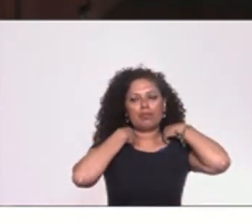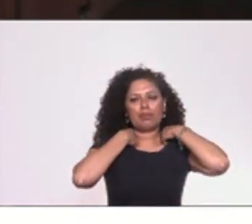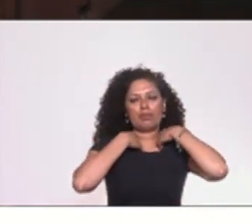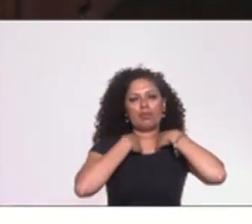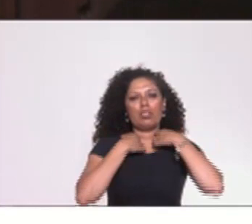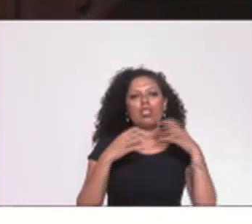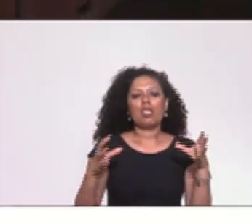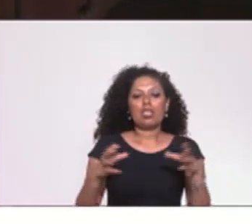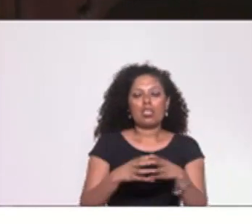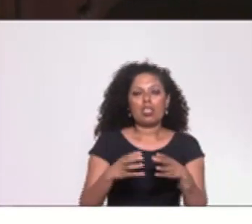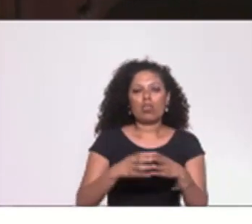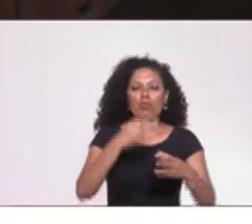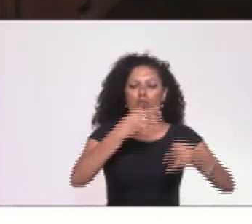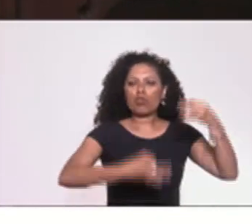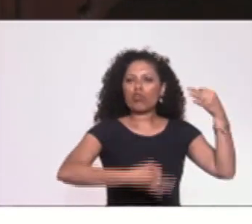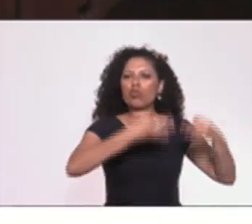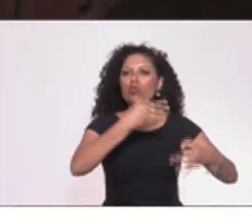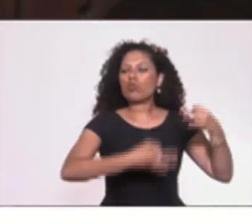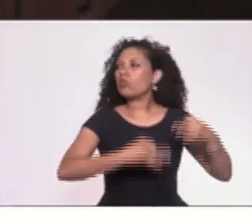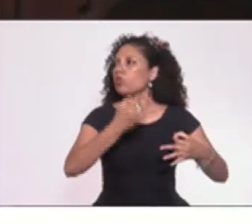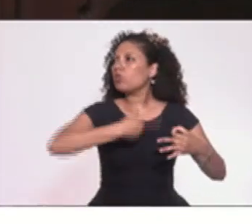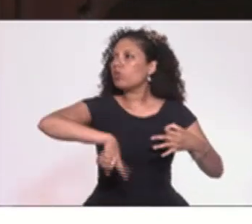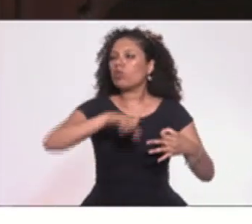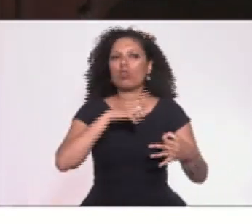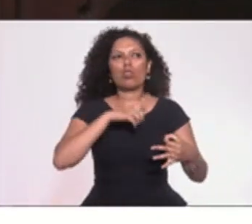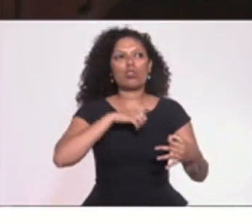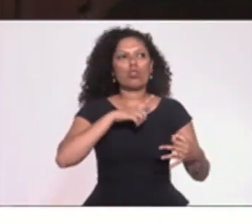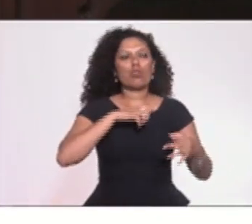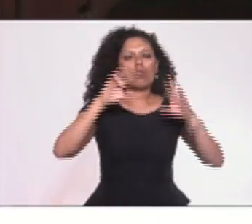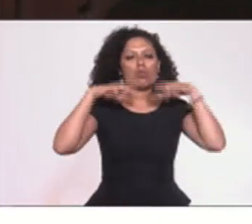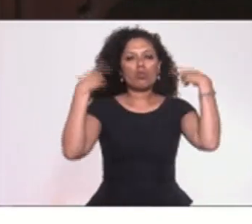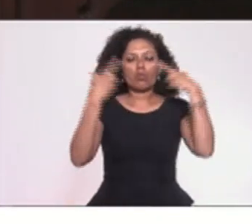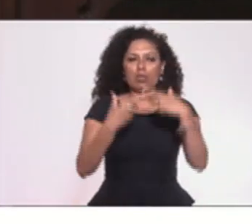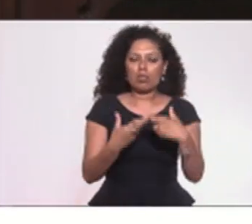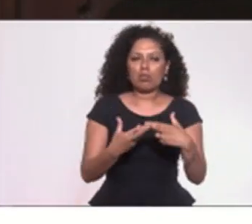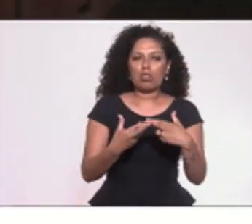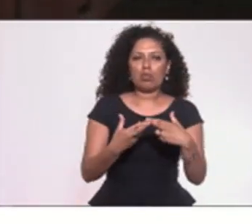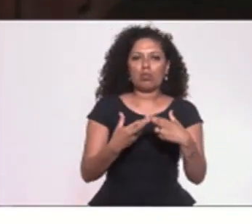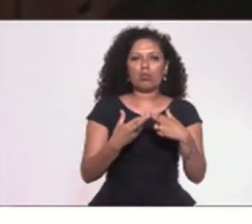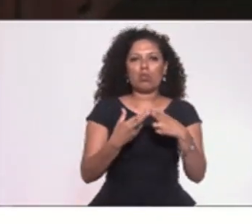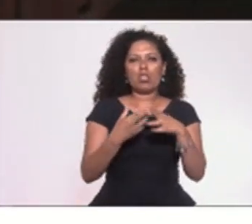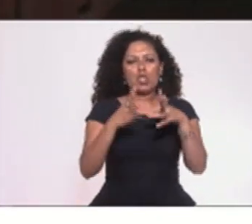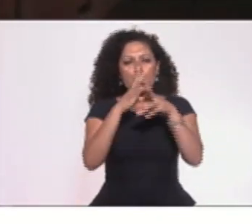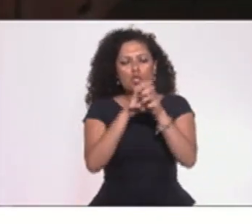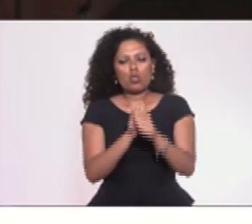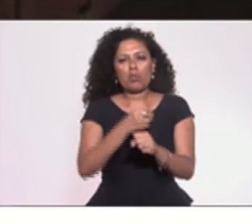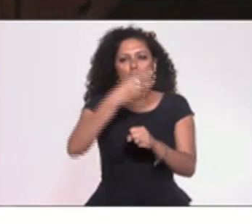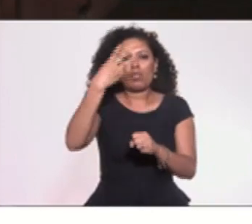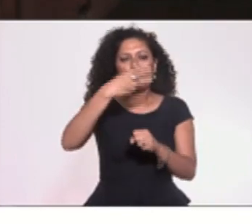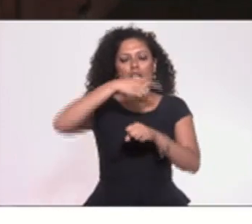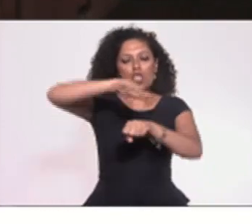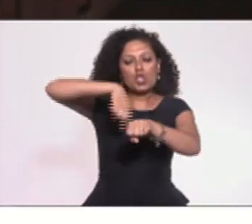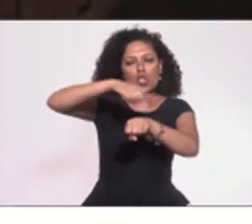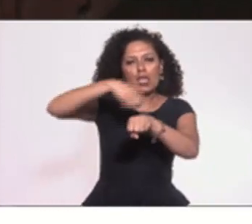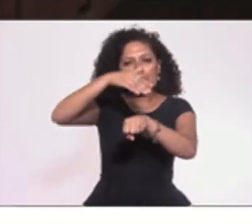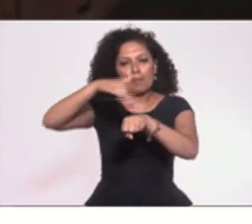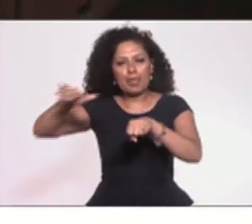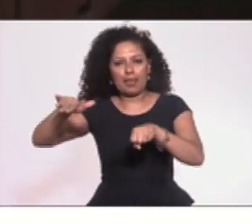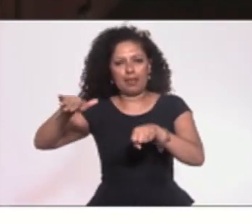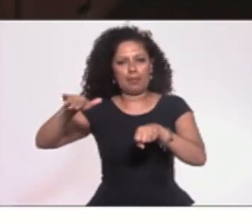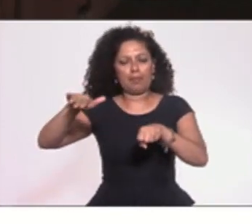e Justiça, tivemos uma sessão que durou 3 horas e meia,